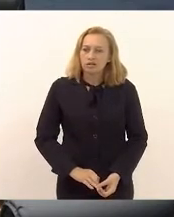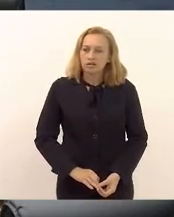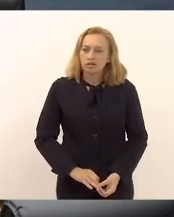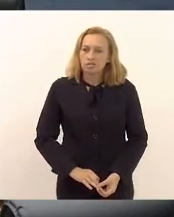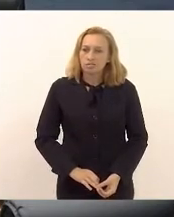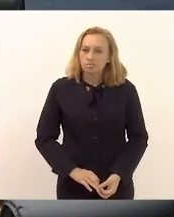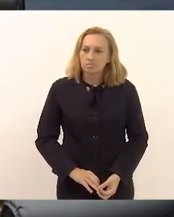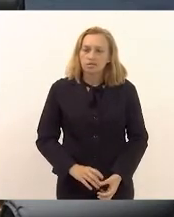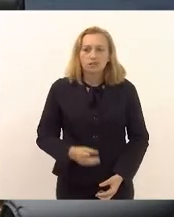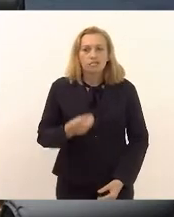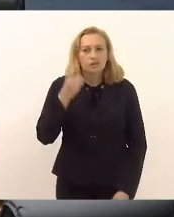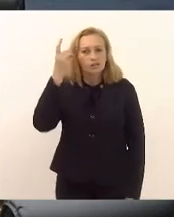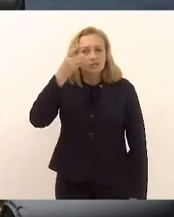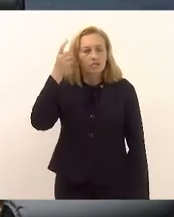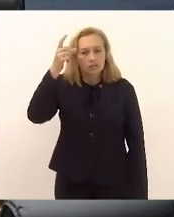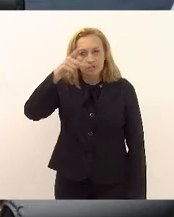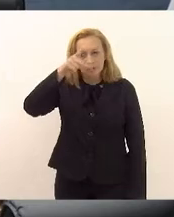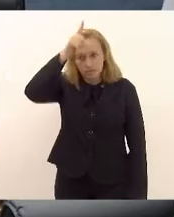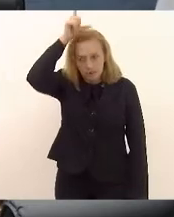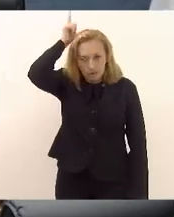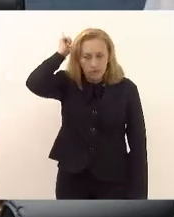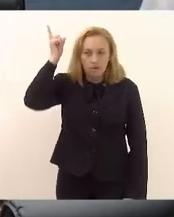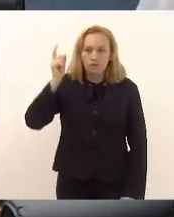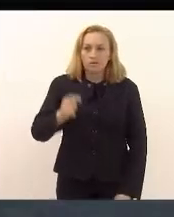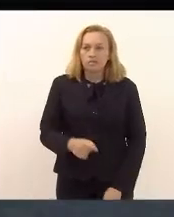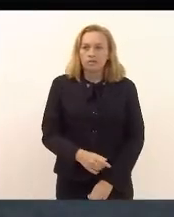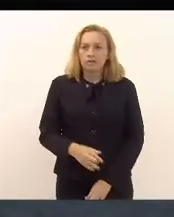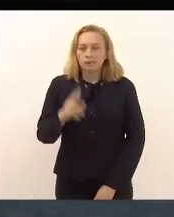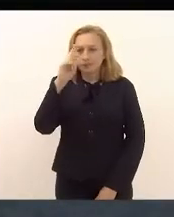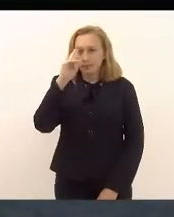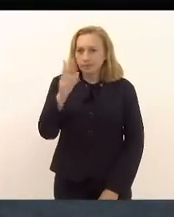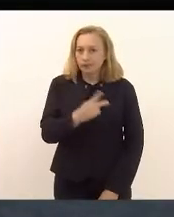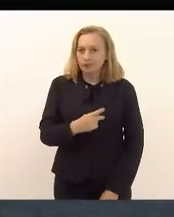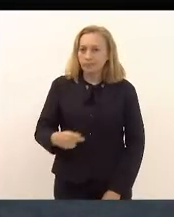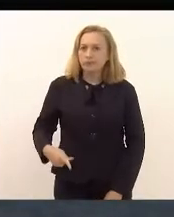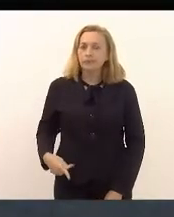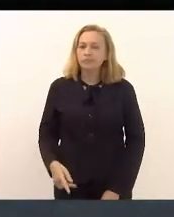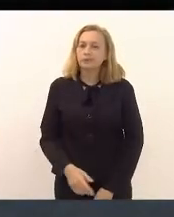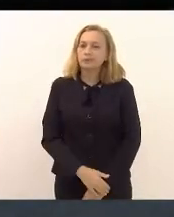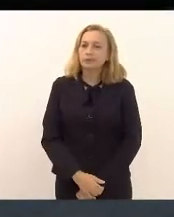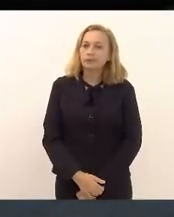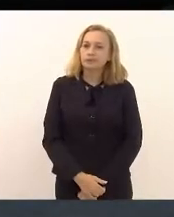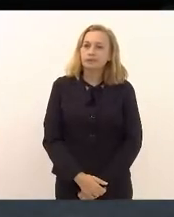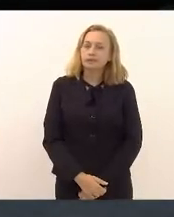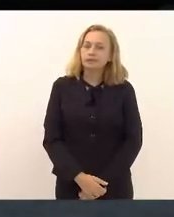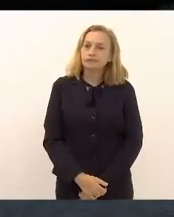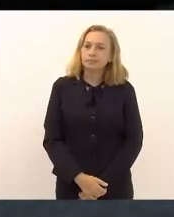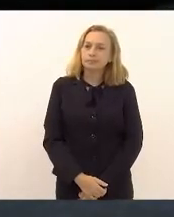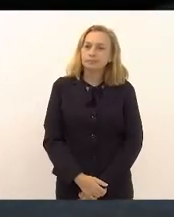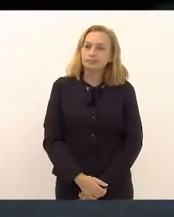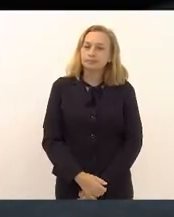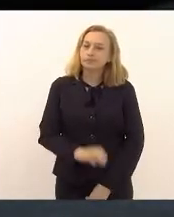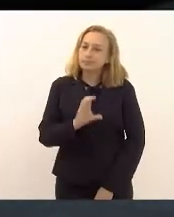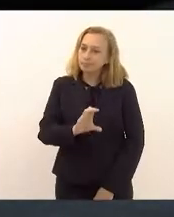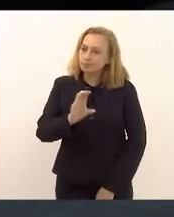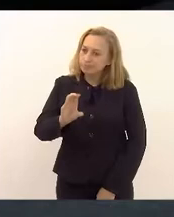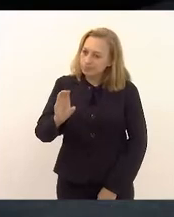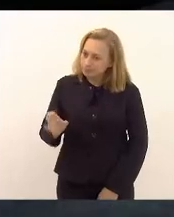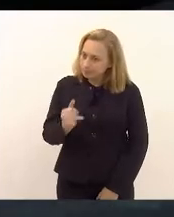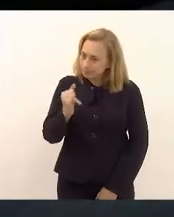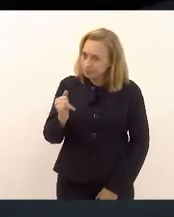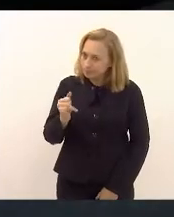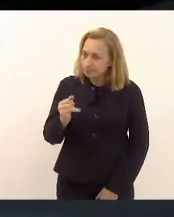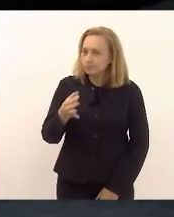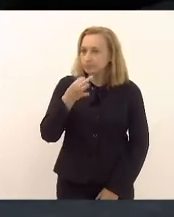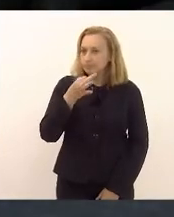Deputado Luiz Paulo. Senhor presidente, o parecer da CCJ